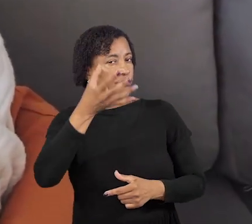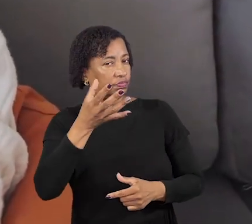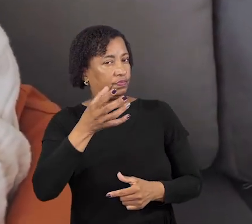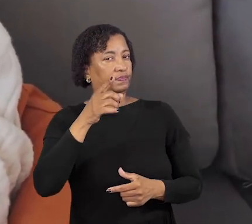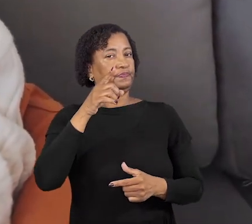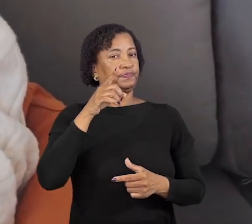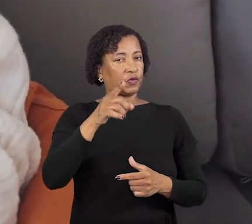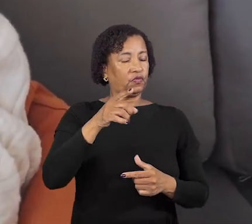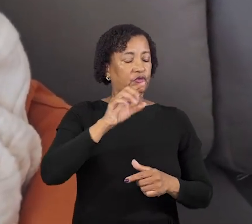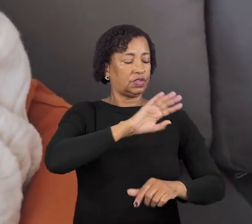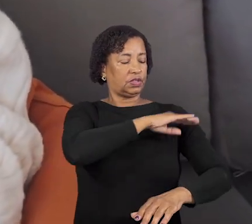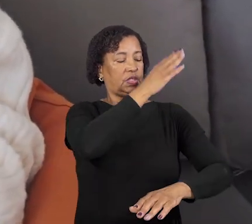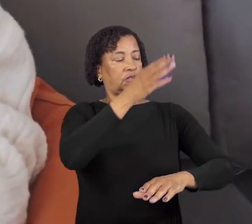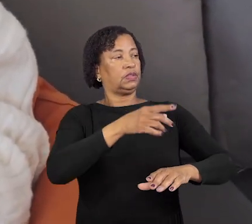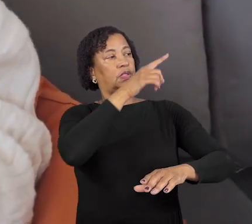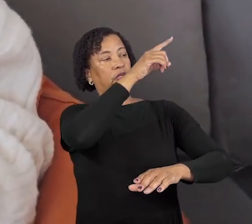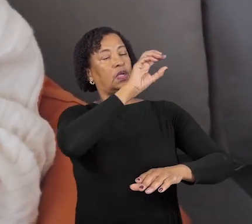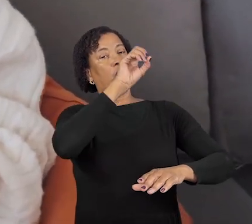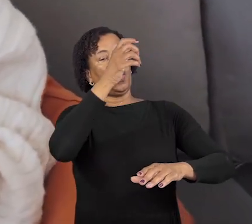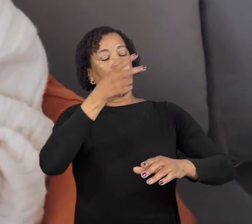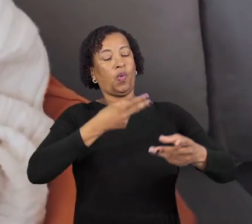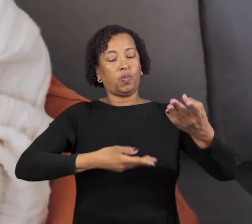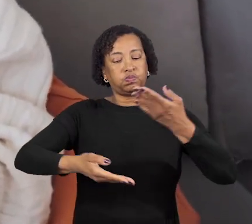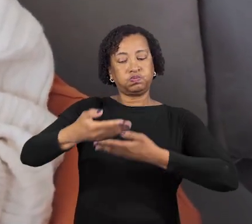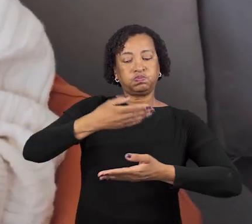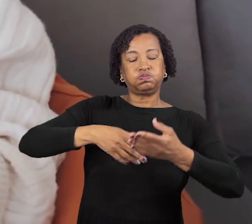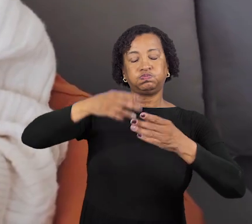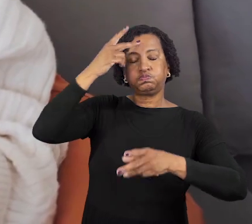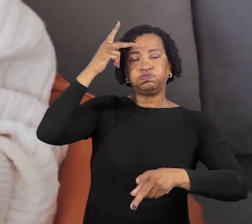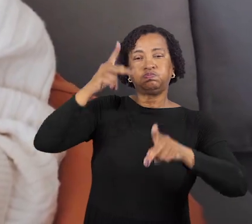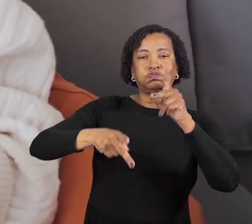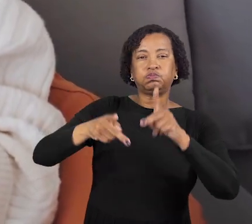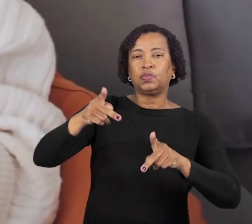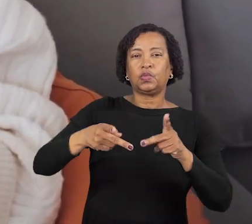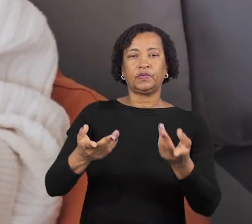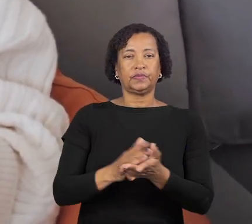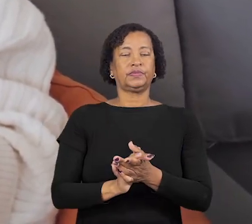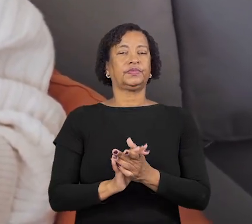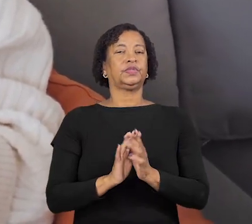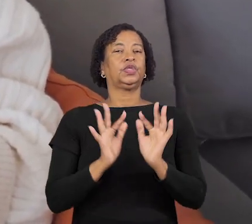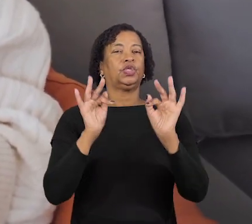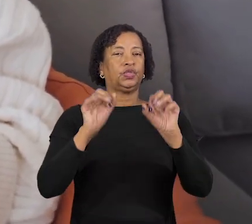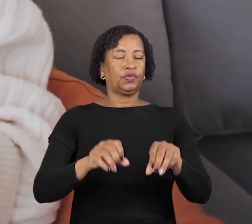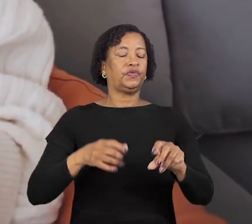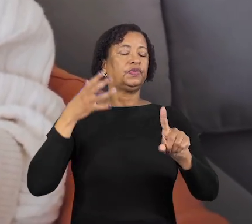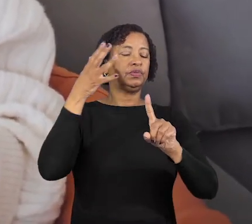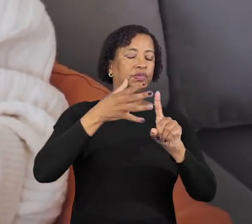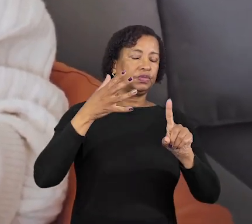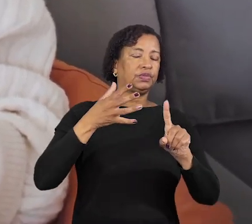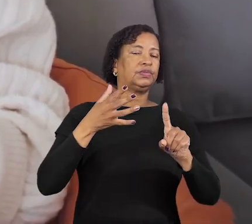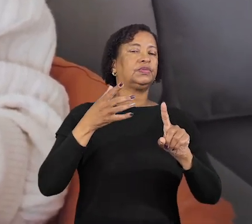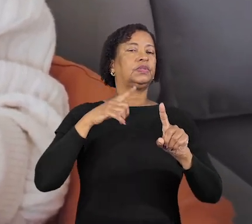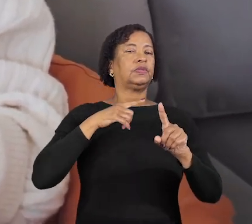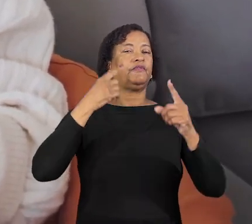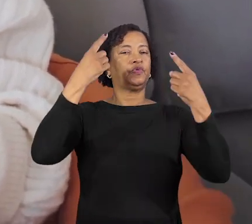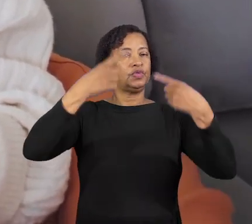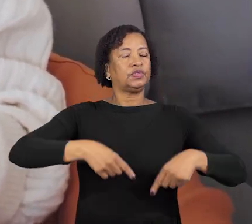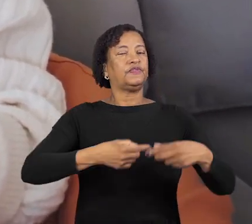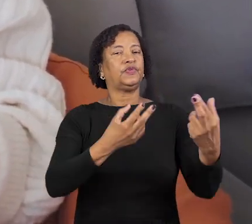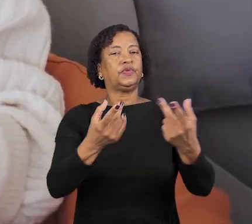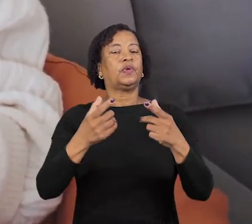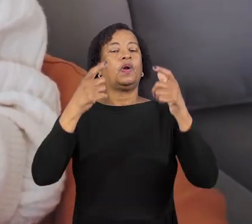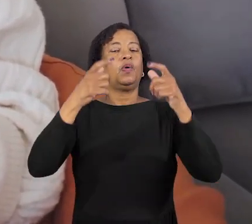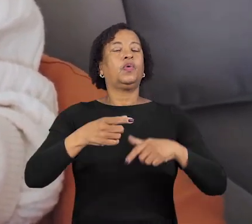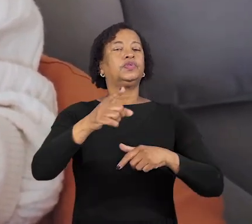solução? Você está no topo da montanha ou no sopé dela? No final desse discurso ouvimos o mesmo desafio.